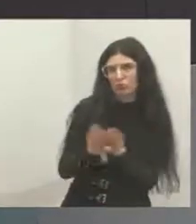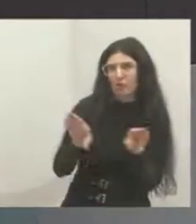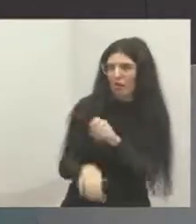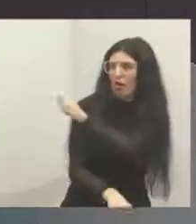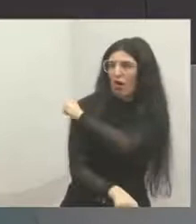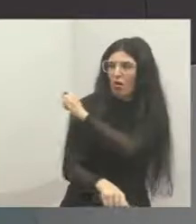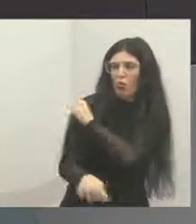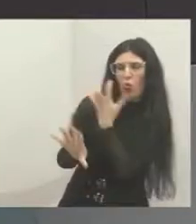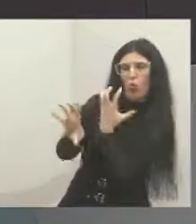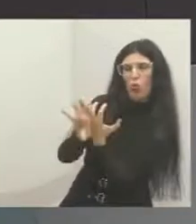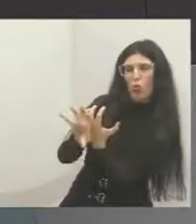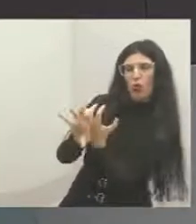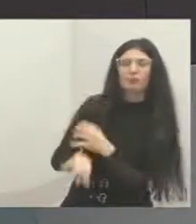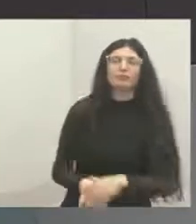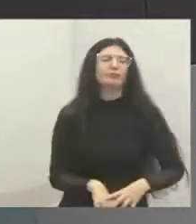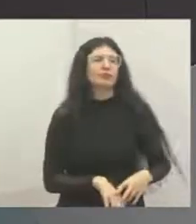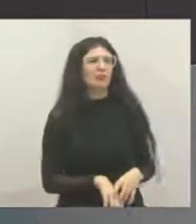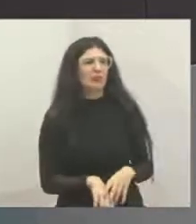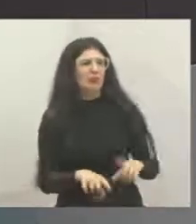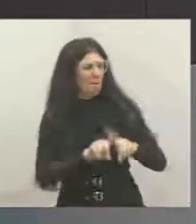aí de 100 e pouco,